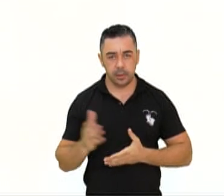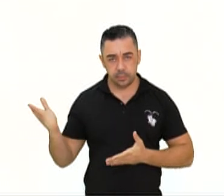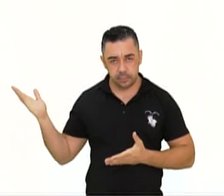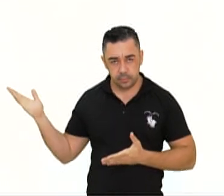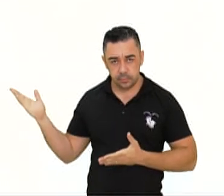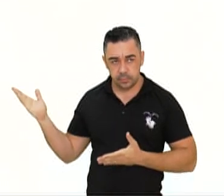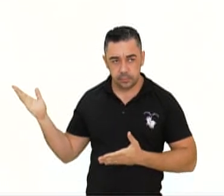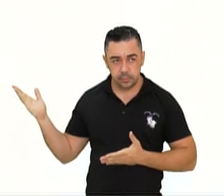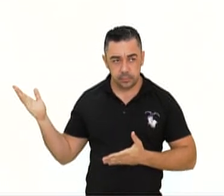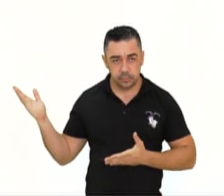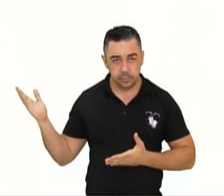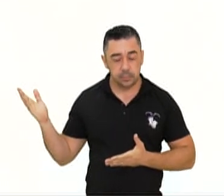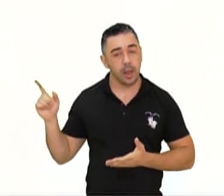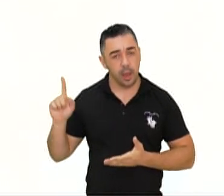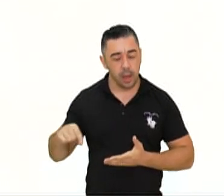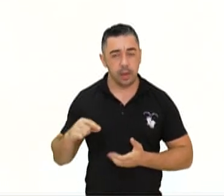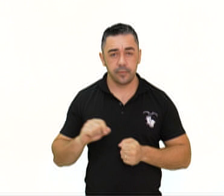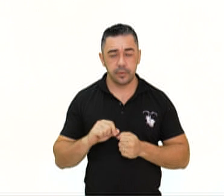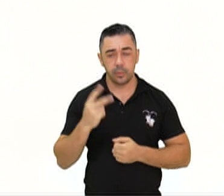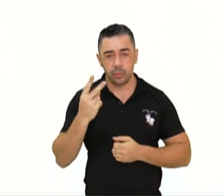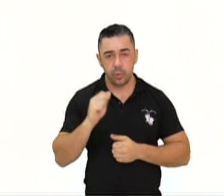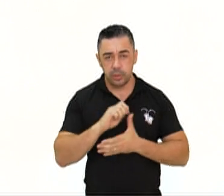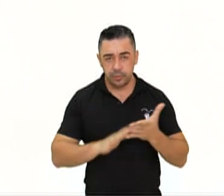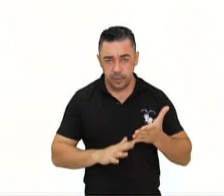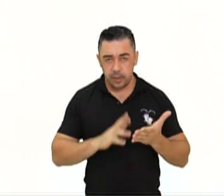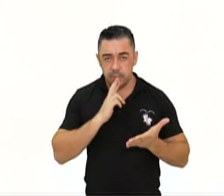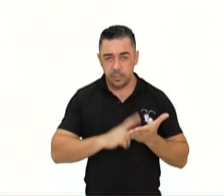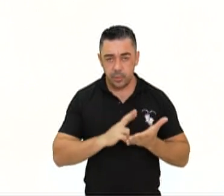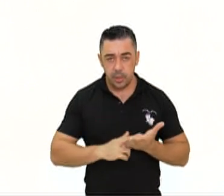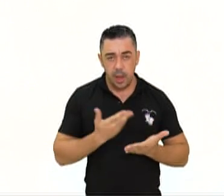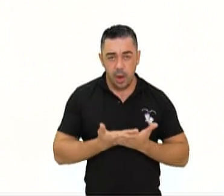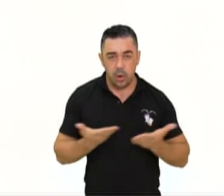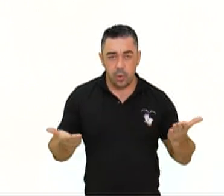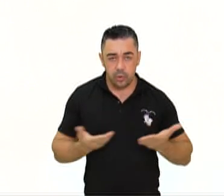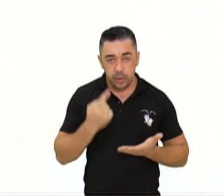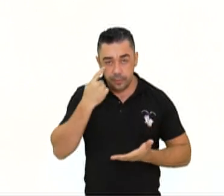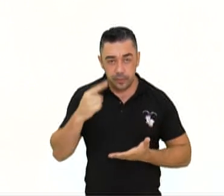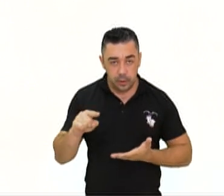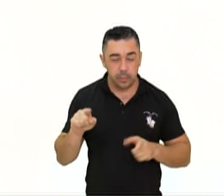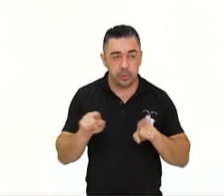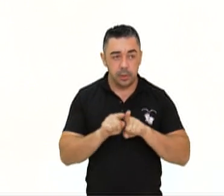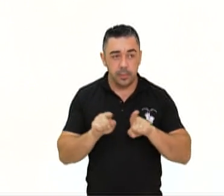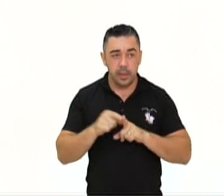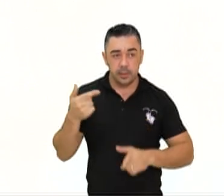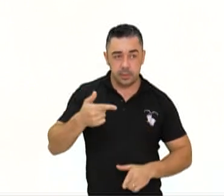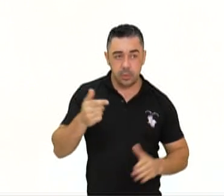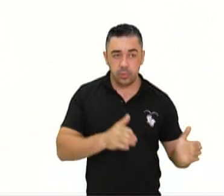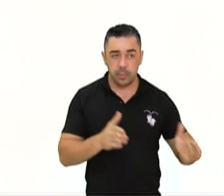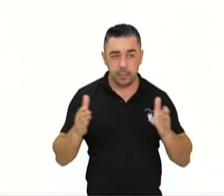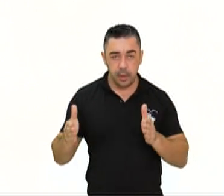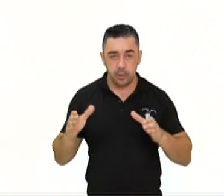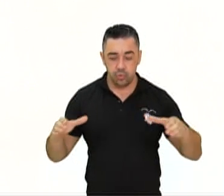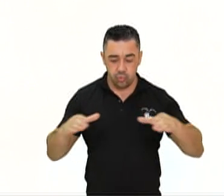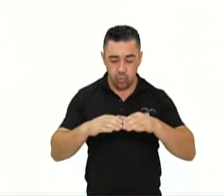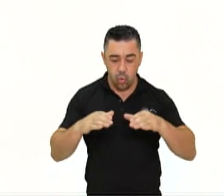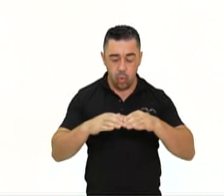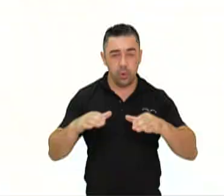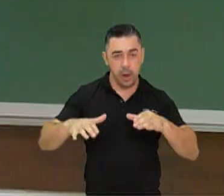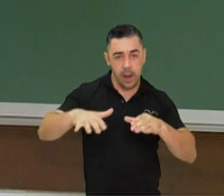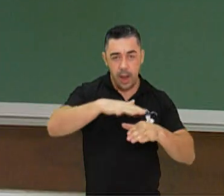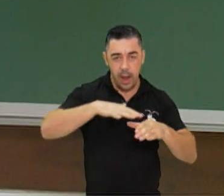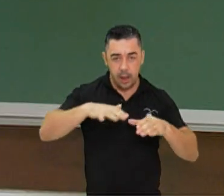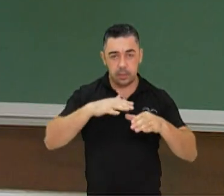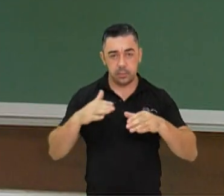aí, né, pessoal? Fizemos aí 2 exercícios. Na aula de hoje nós vimos a segunda parte da área de tronco de